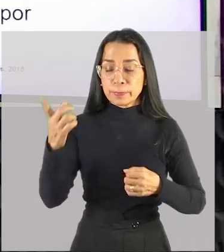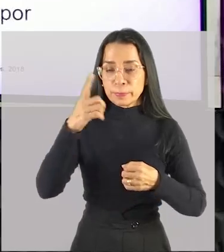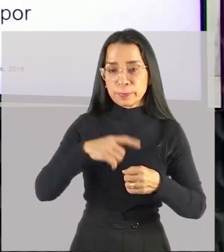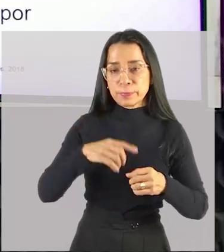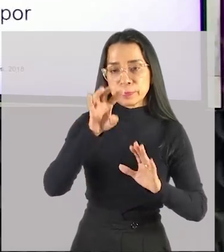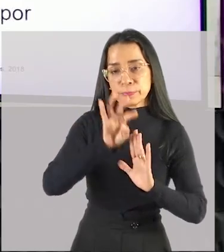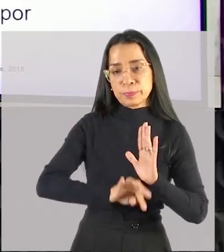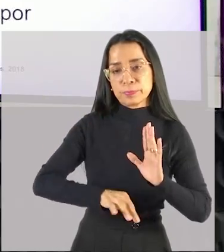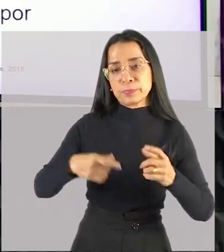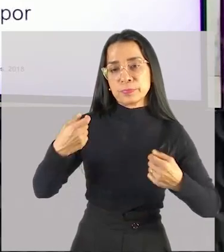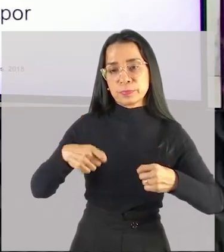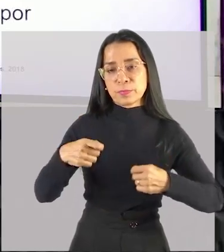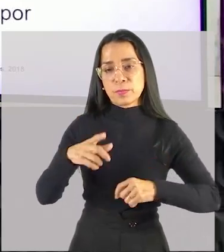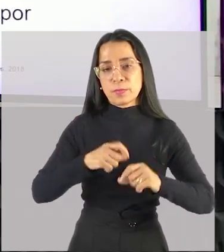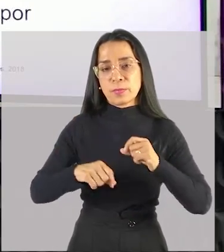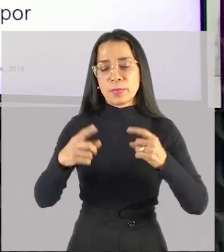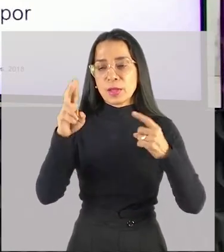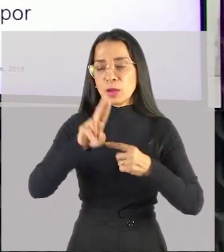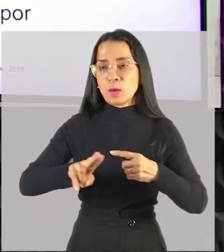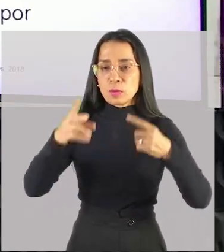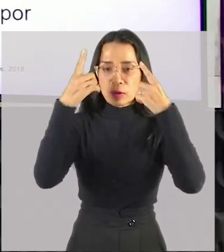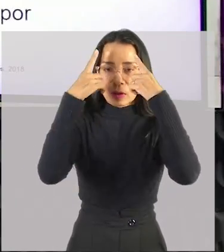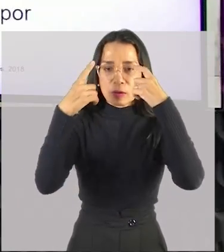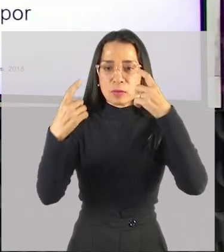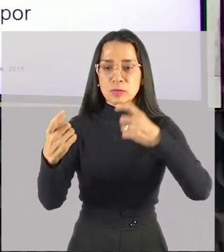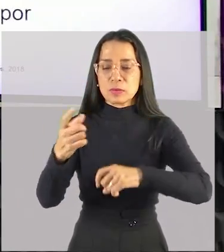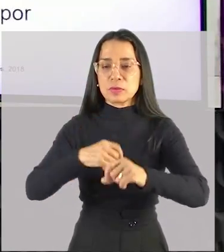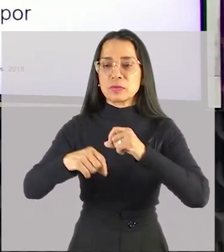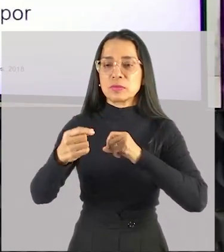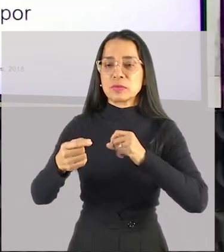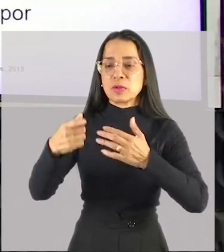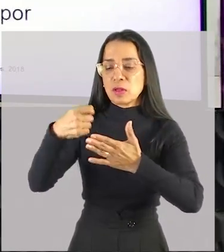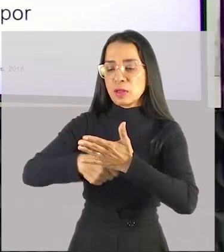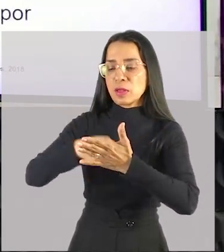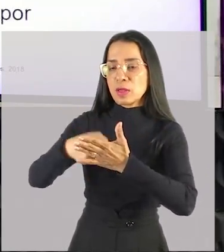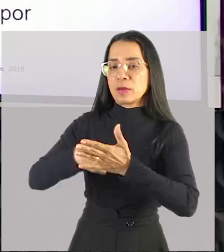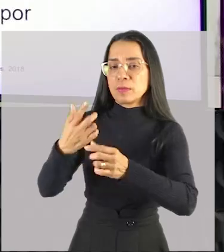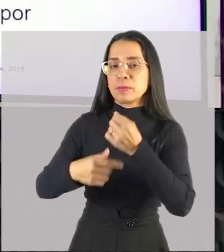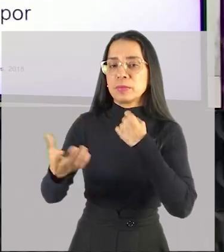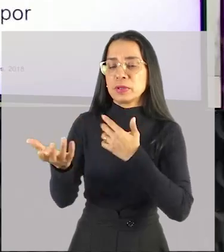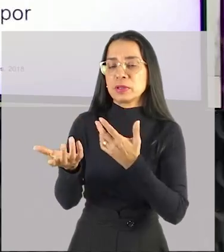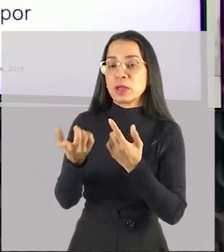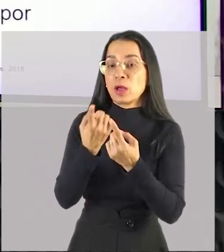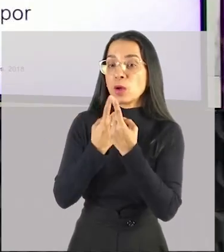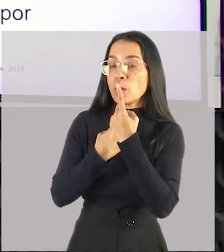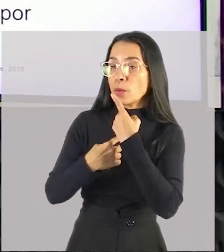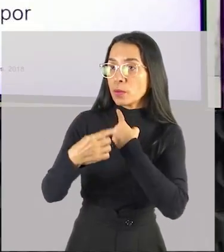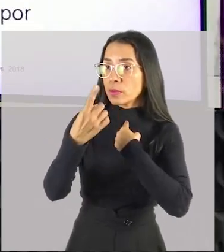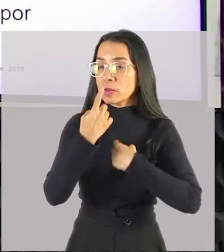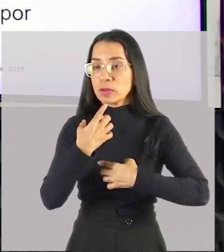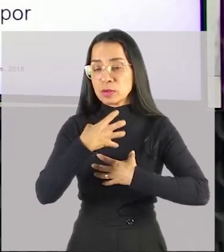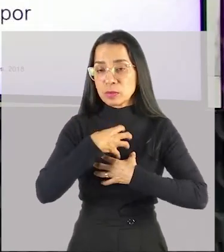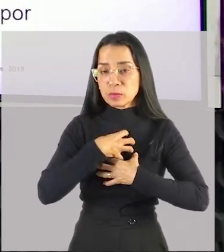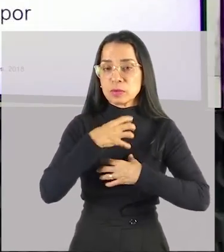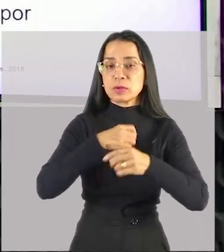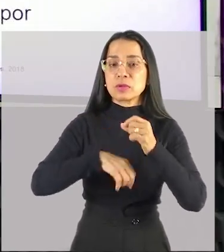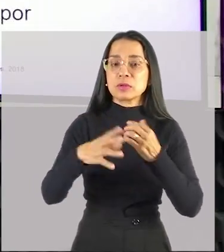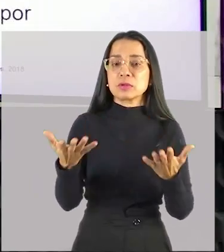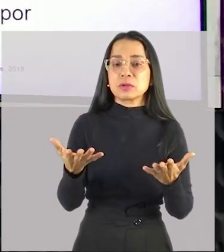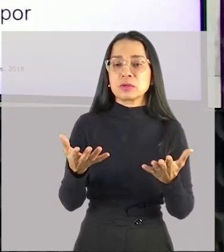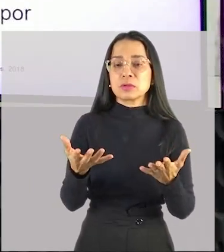então é preciso usar de violência e rebater os apetites dos sentidos, ou seja, aquilo que está ligado